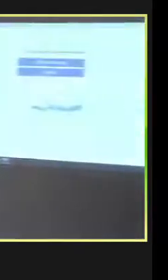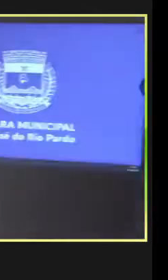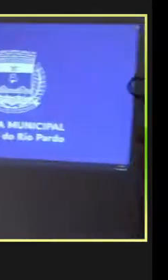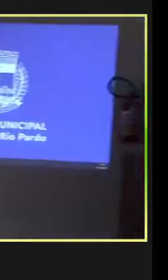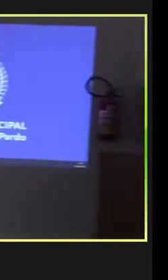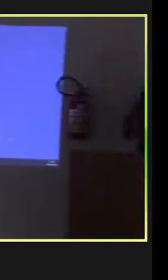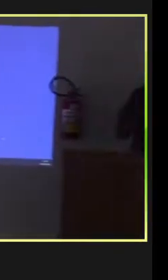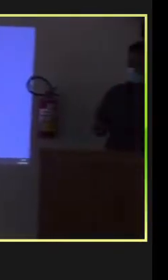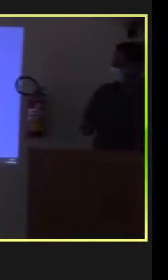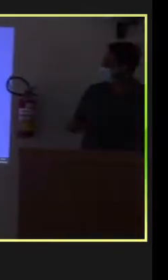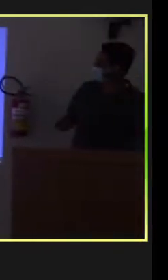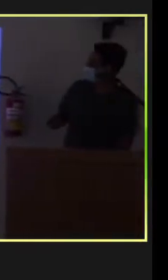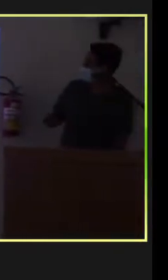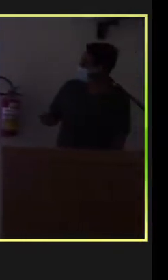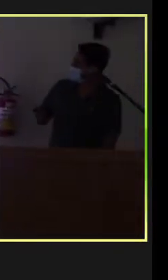Eu que opero?